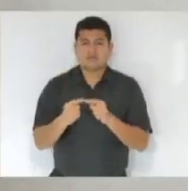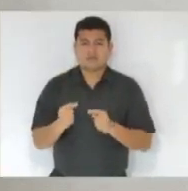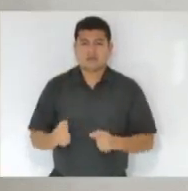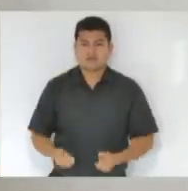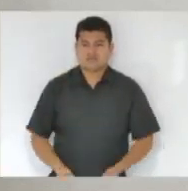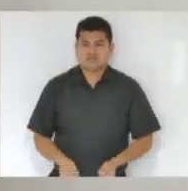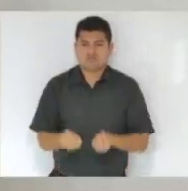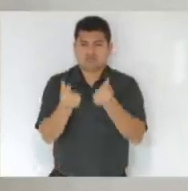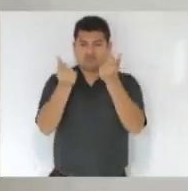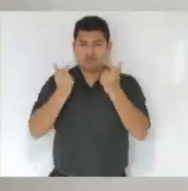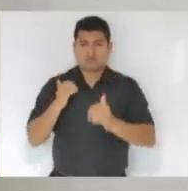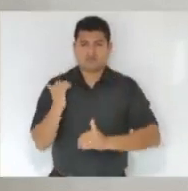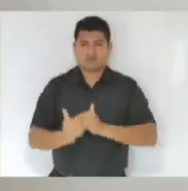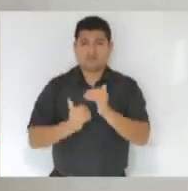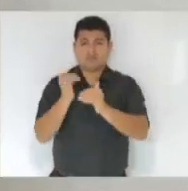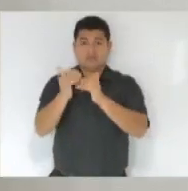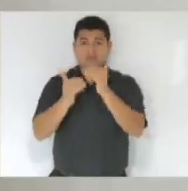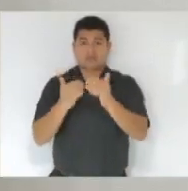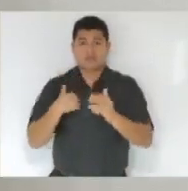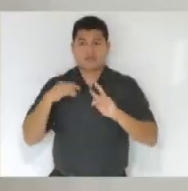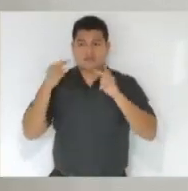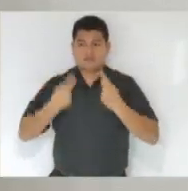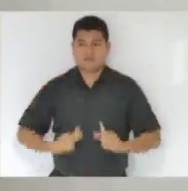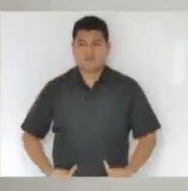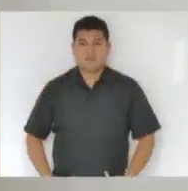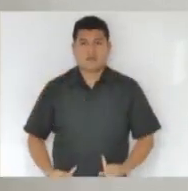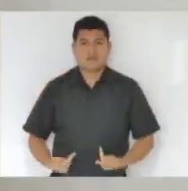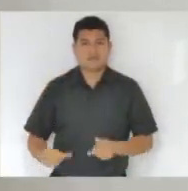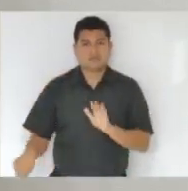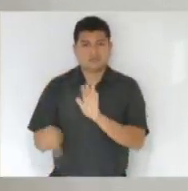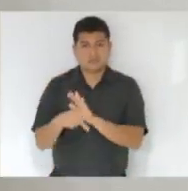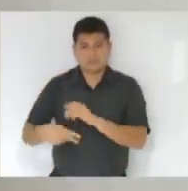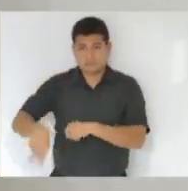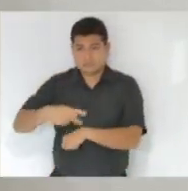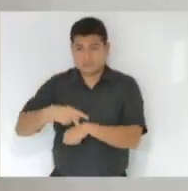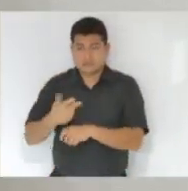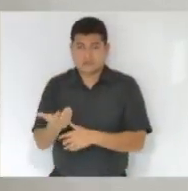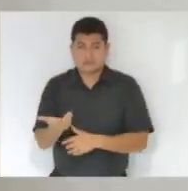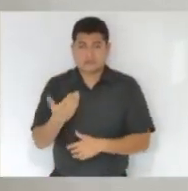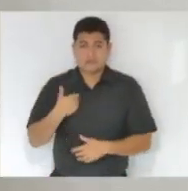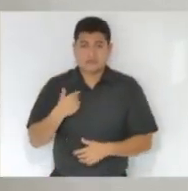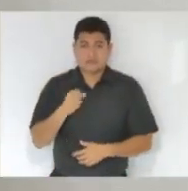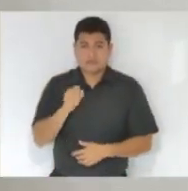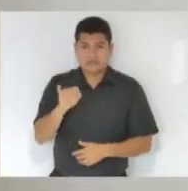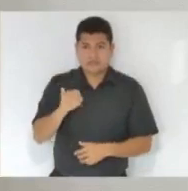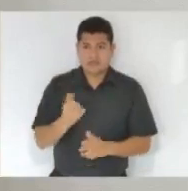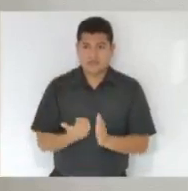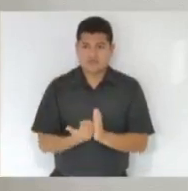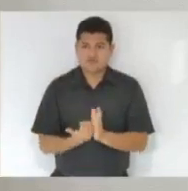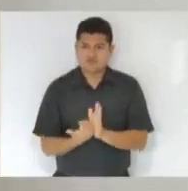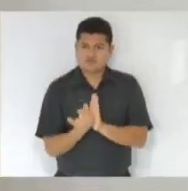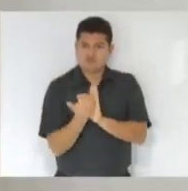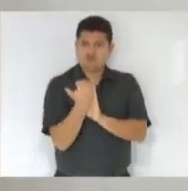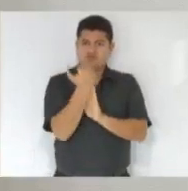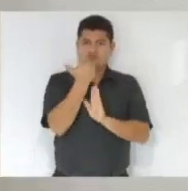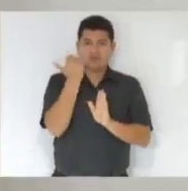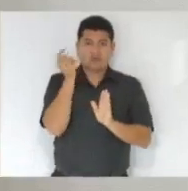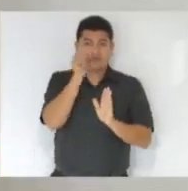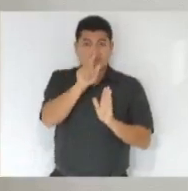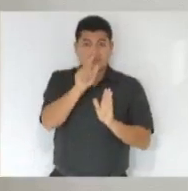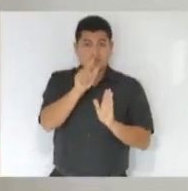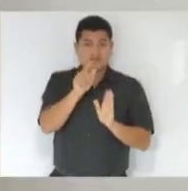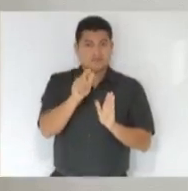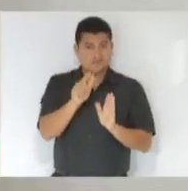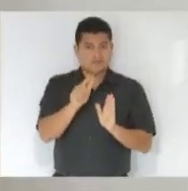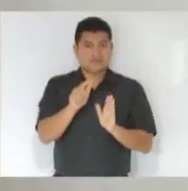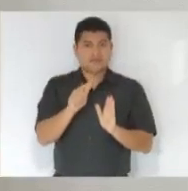também com o índice de desenvolvimento humano daquele país. Ou seja, quanto melhor o país ranqueia neste índice, ou seja, quanto maior